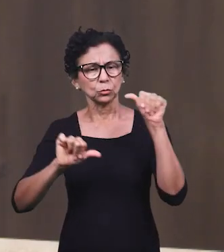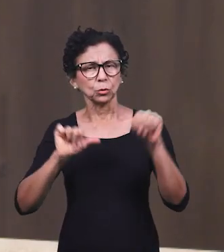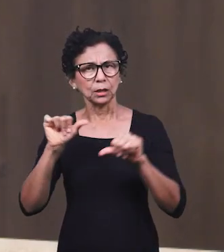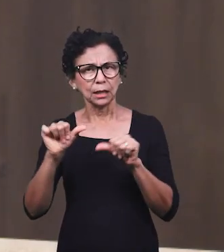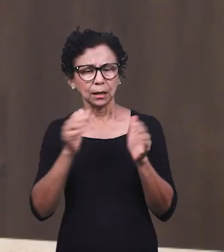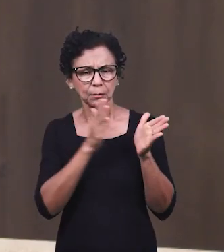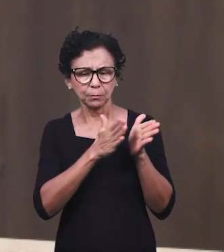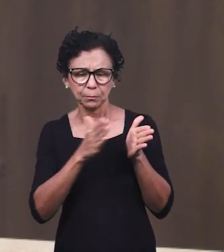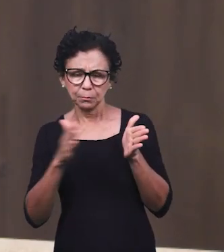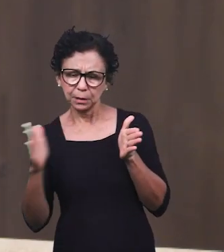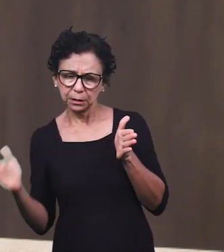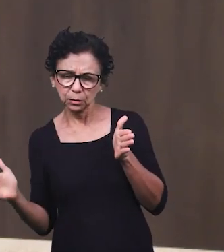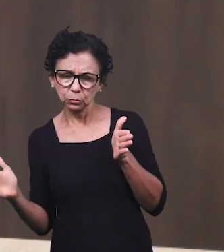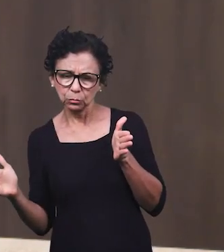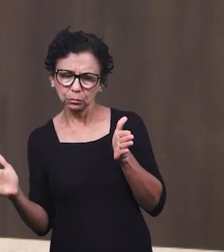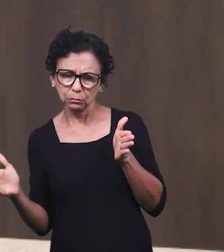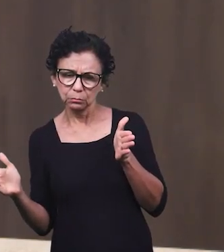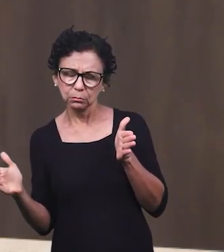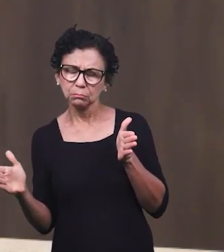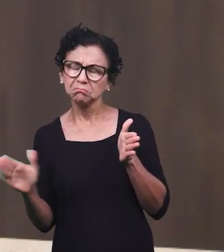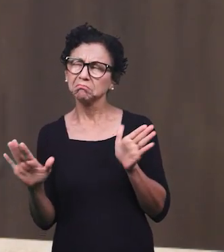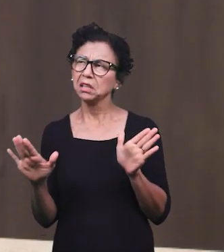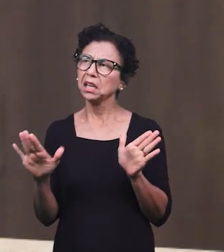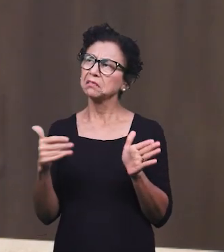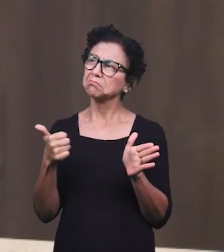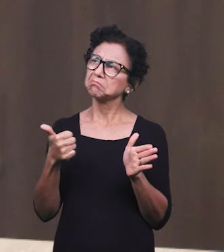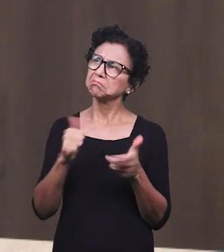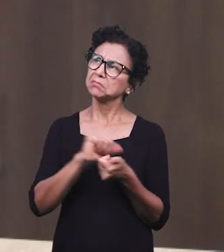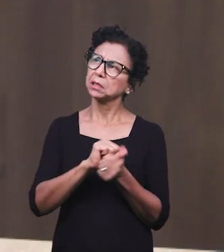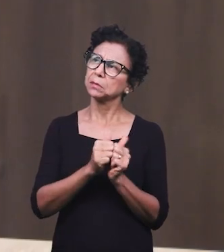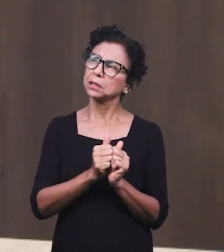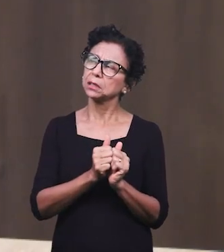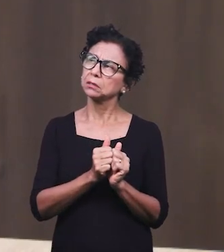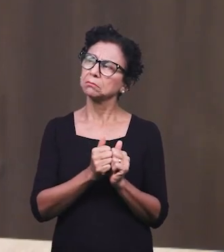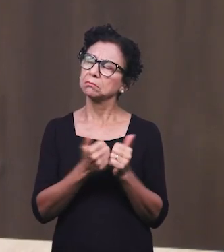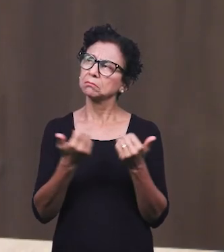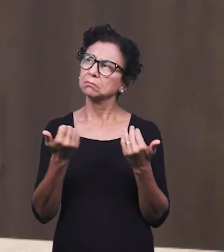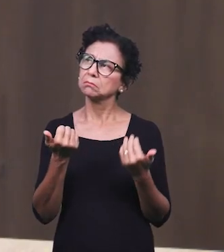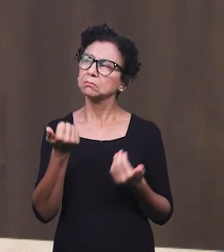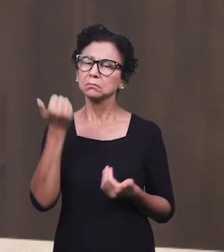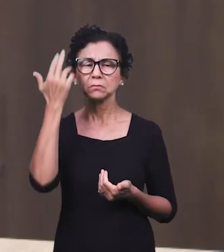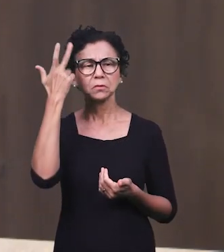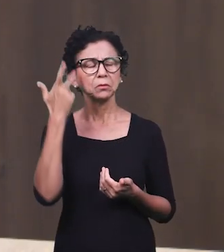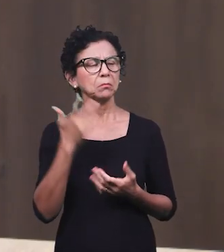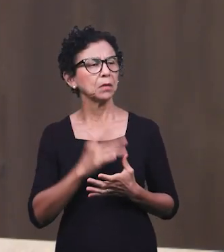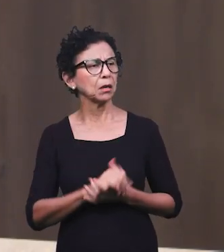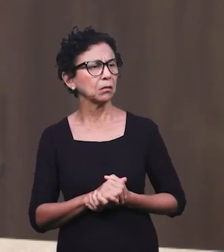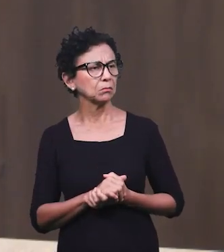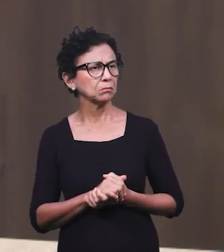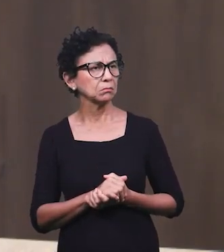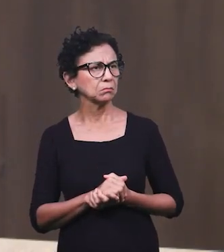prótese dentária, eu estou usando ela, estou me adaptando bem, não sinto incômodo,